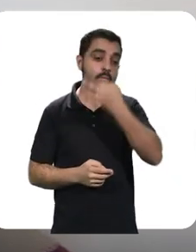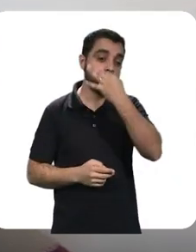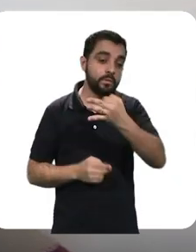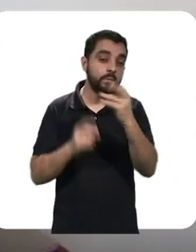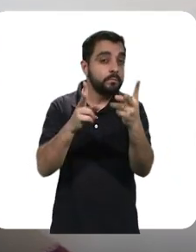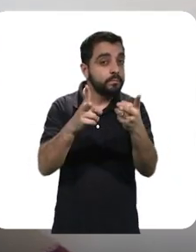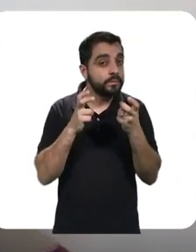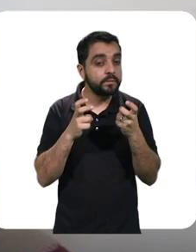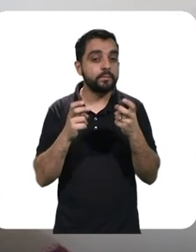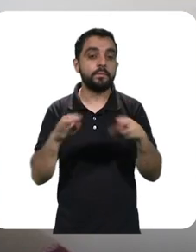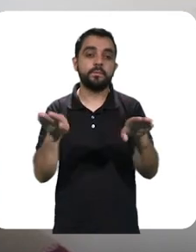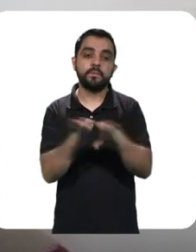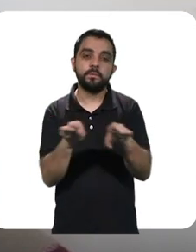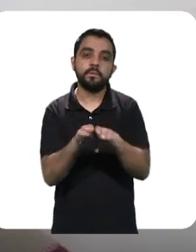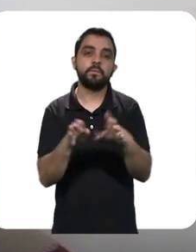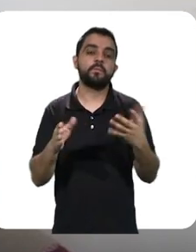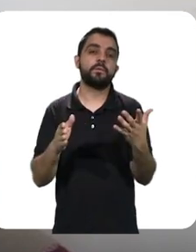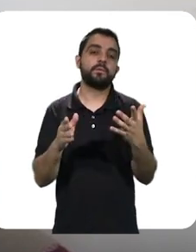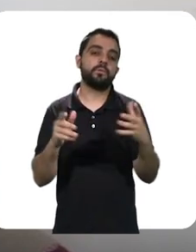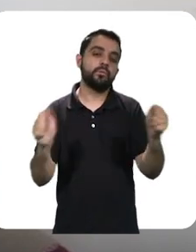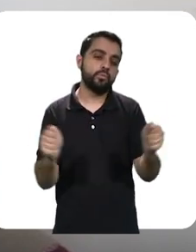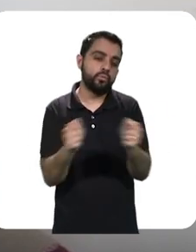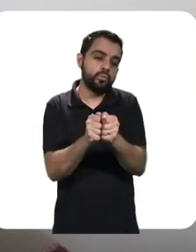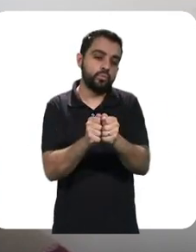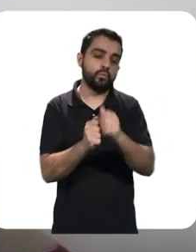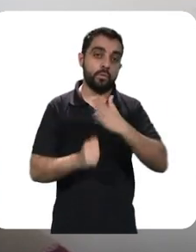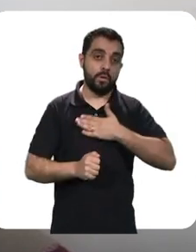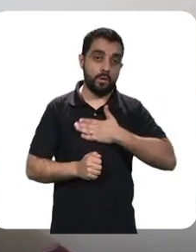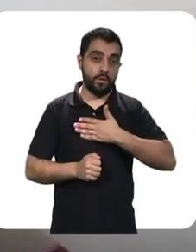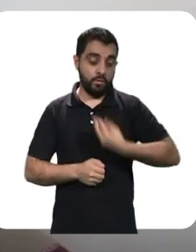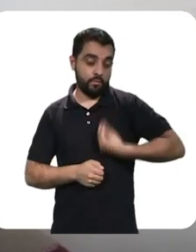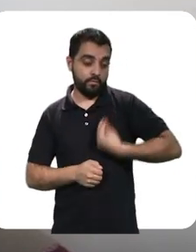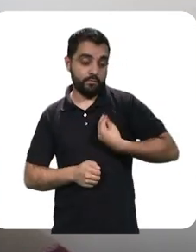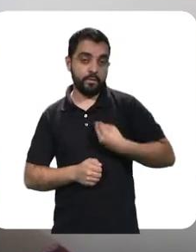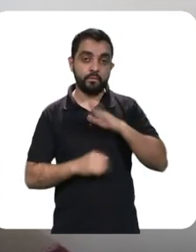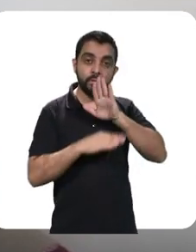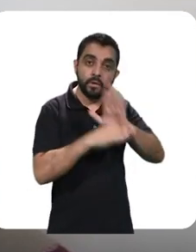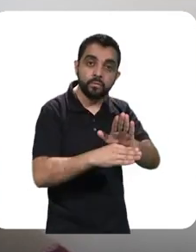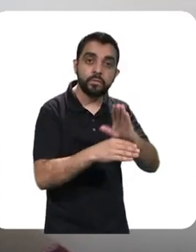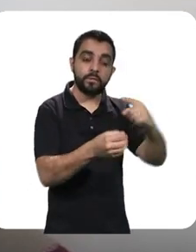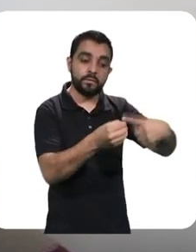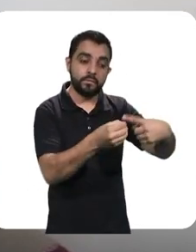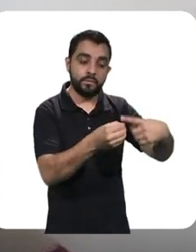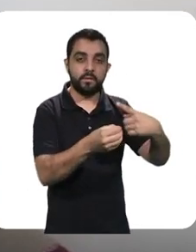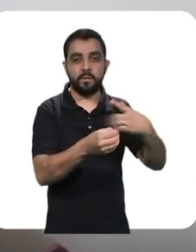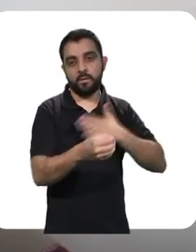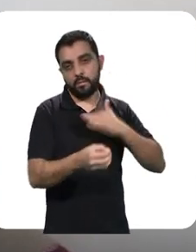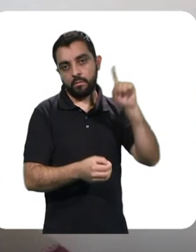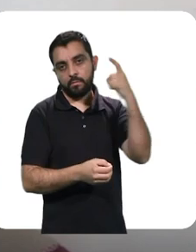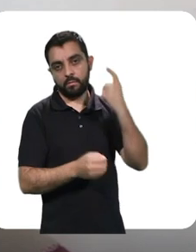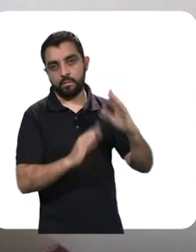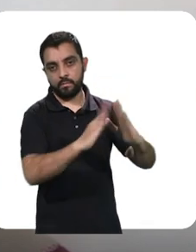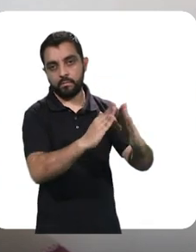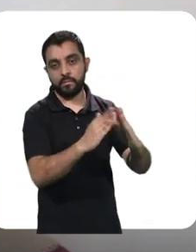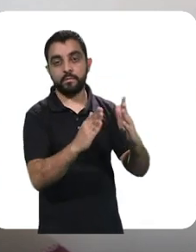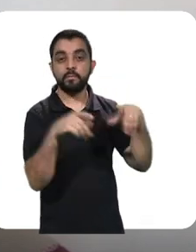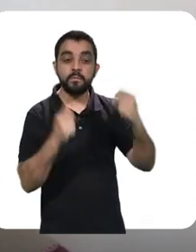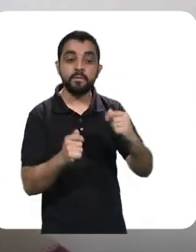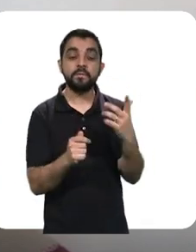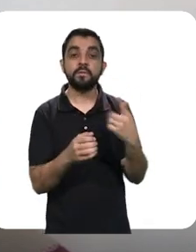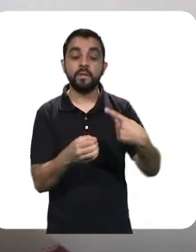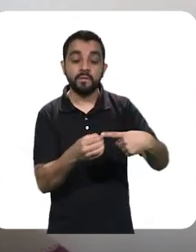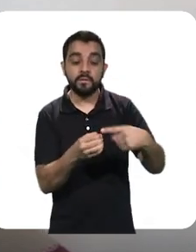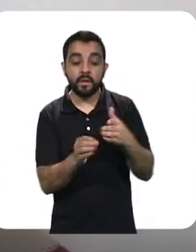pude perceber, e aí ilustrando com a ação que eu tive numa cidade, foi que era importante a gente isolar a